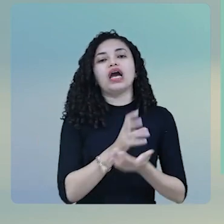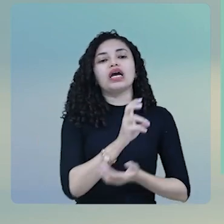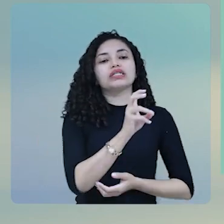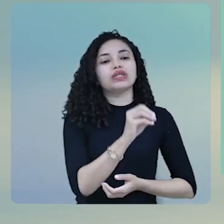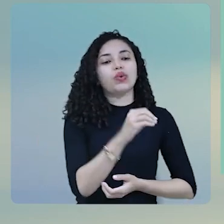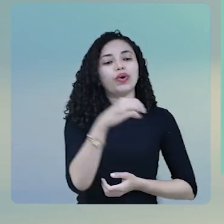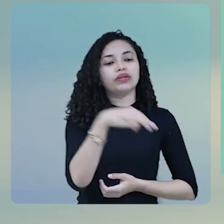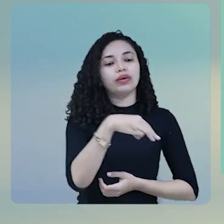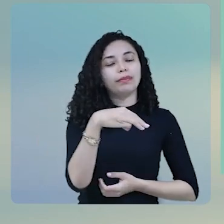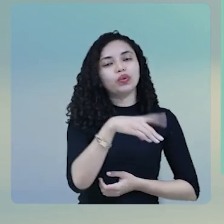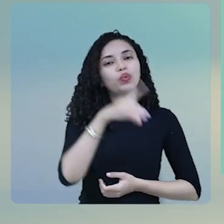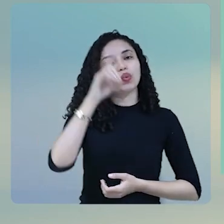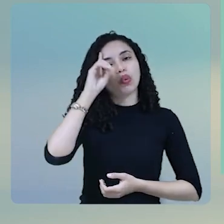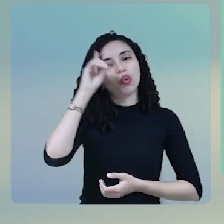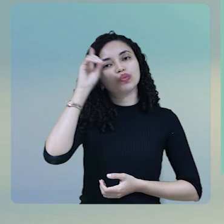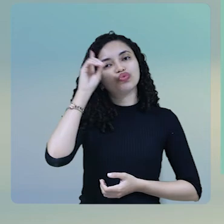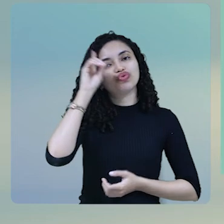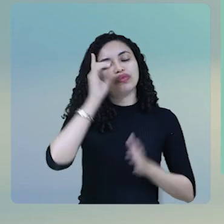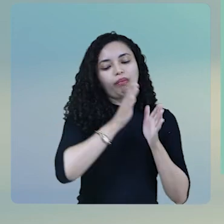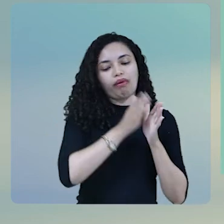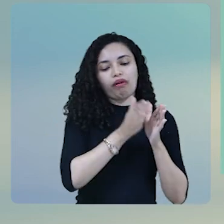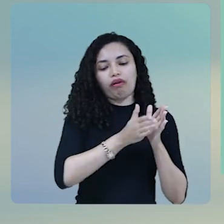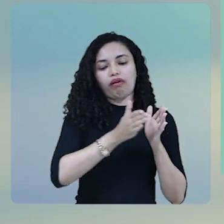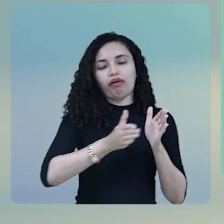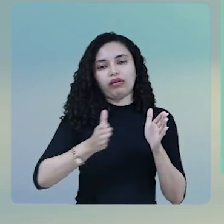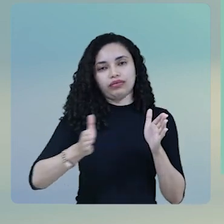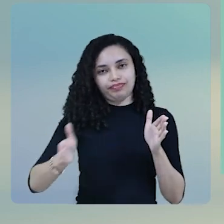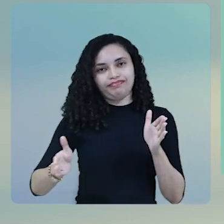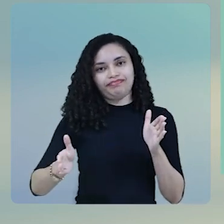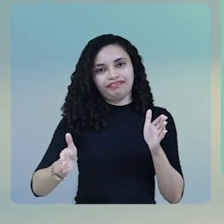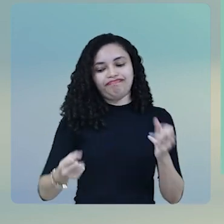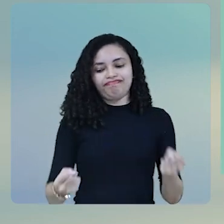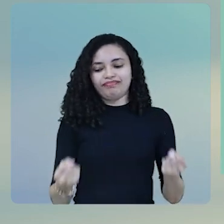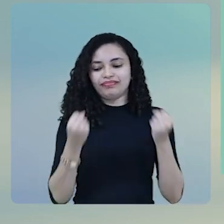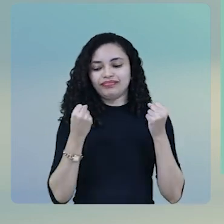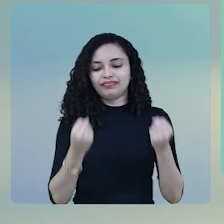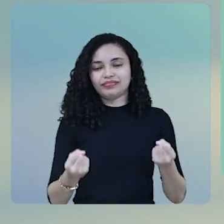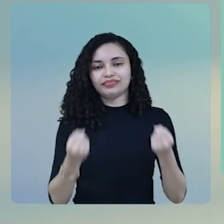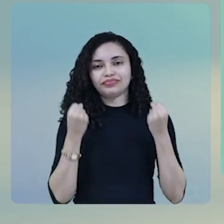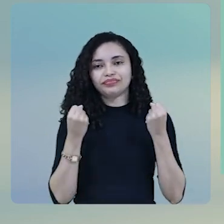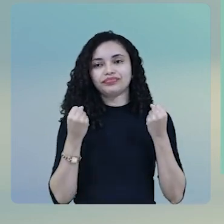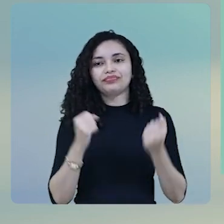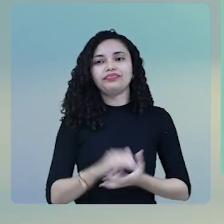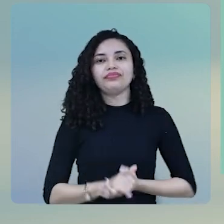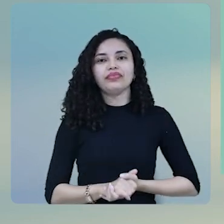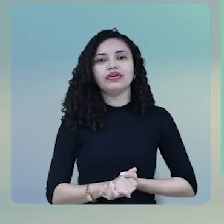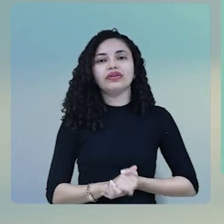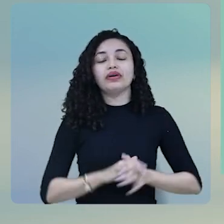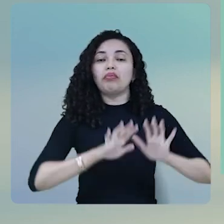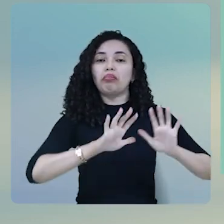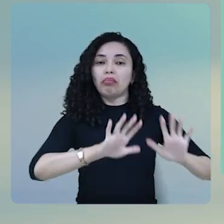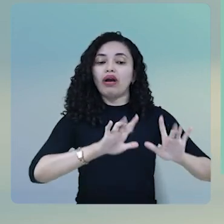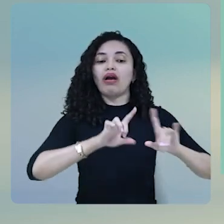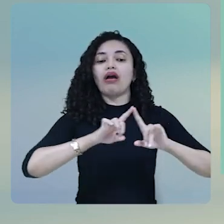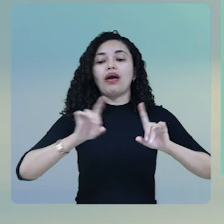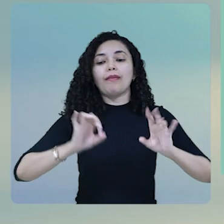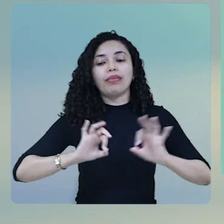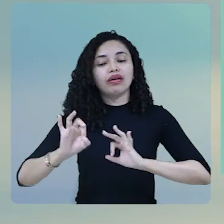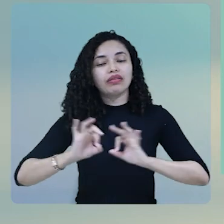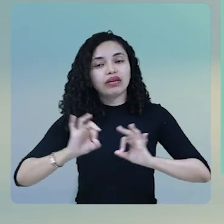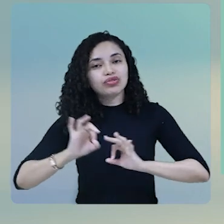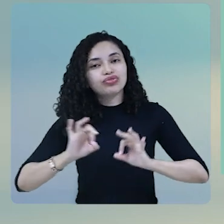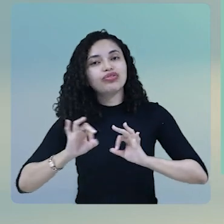250 minutos por semana, eu colocando ali de segunda a sexta, vai dar 50 minutos diários